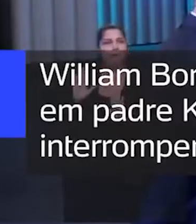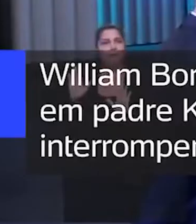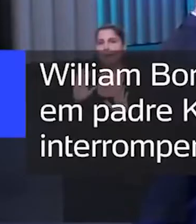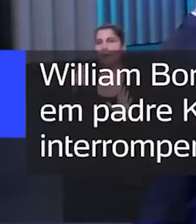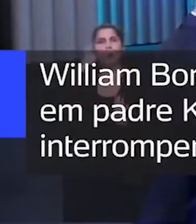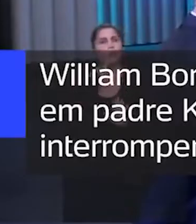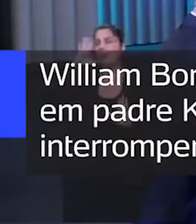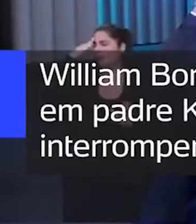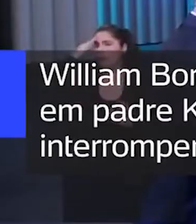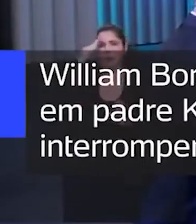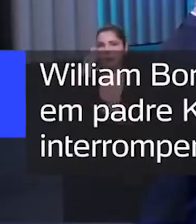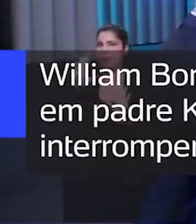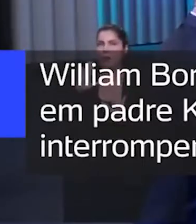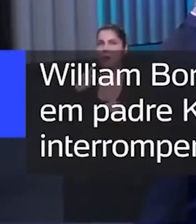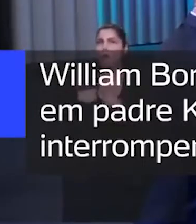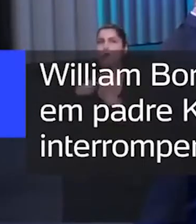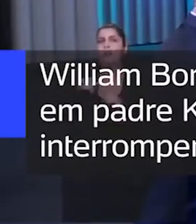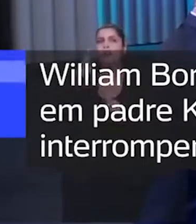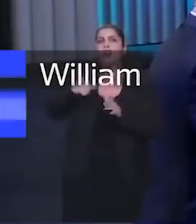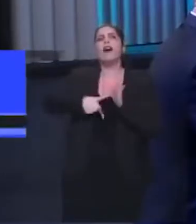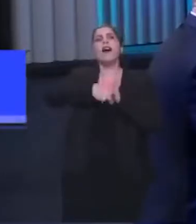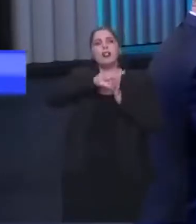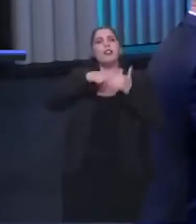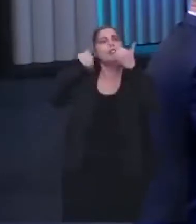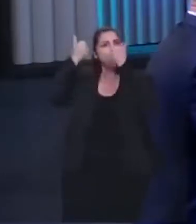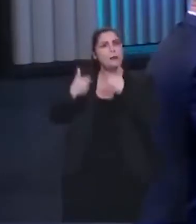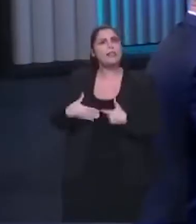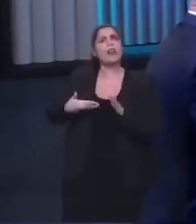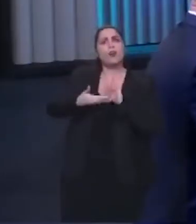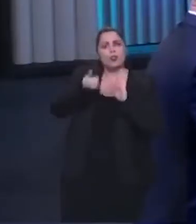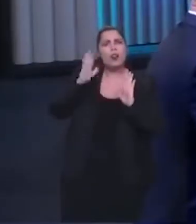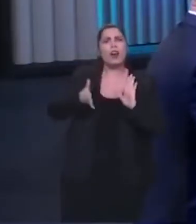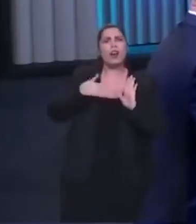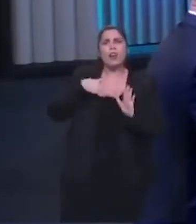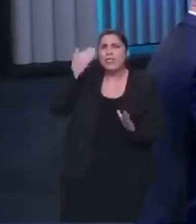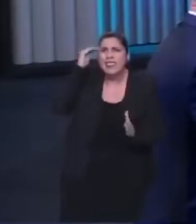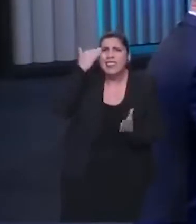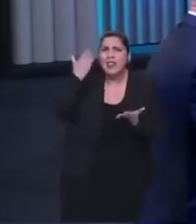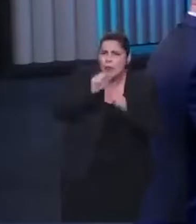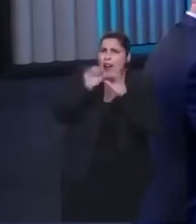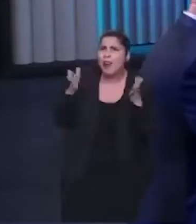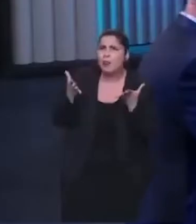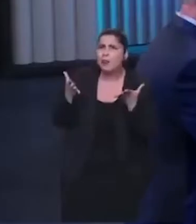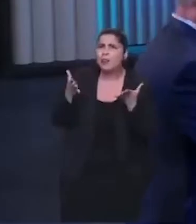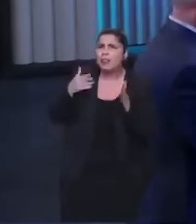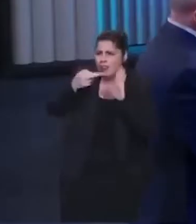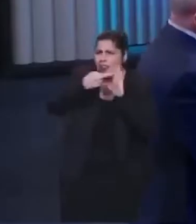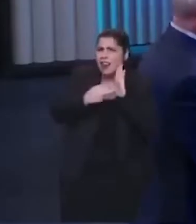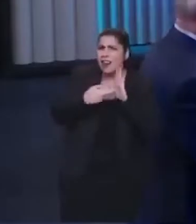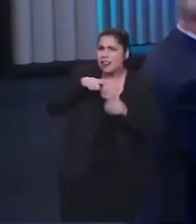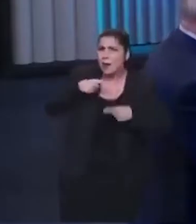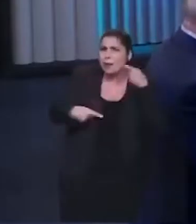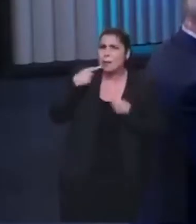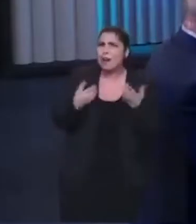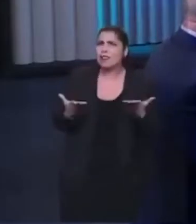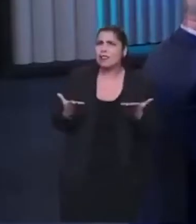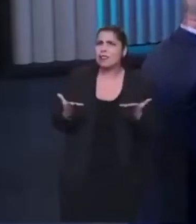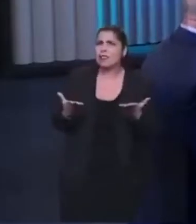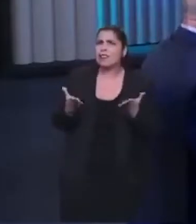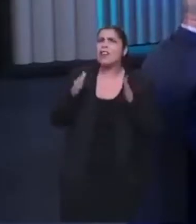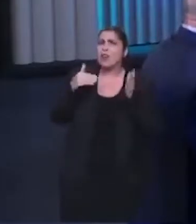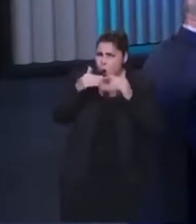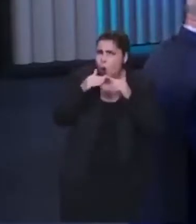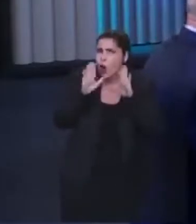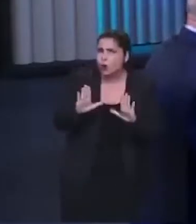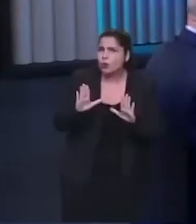entender. Eu já falei algumas vezes. O senhor compreendeu que tem regras o debate? O senhor concordou com